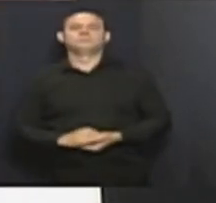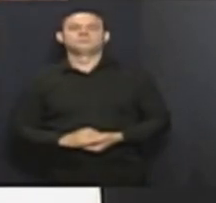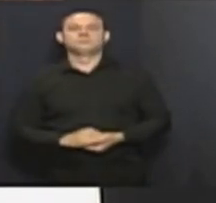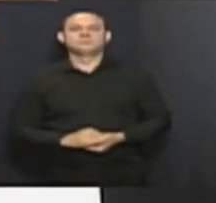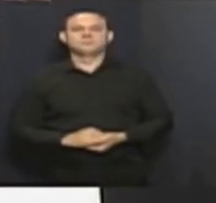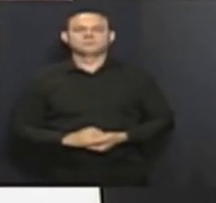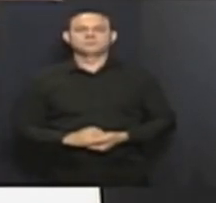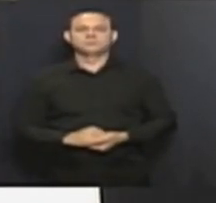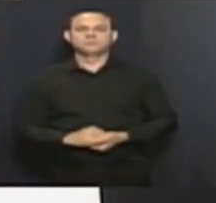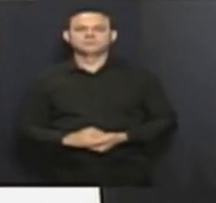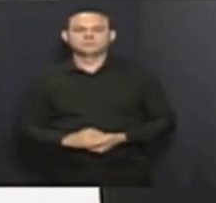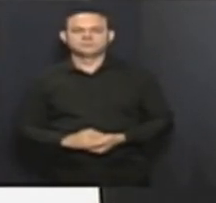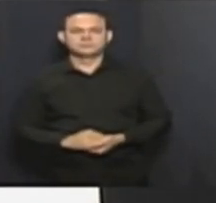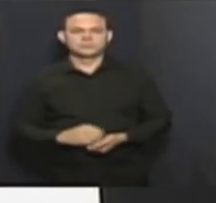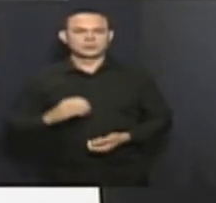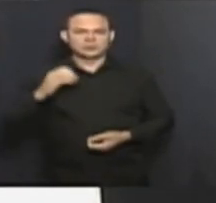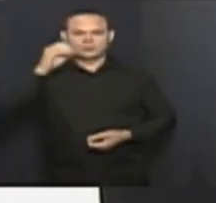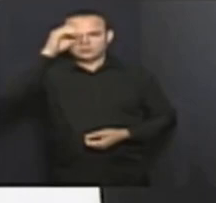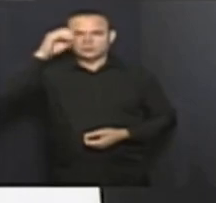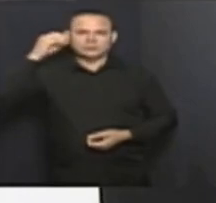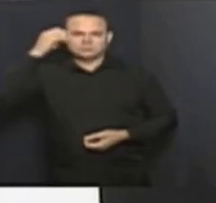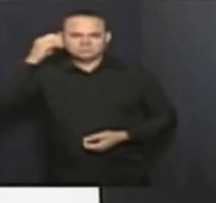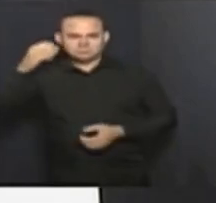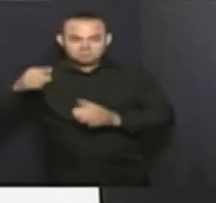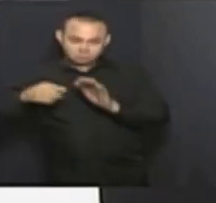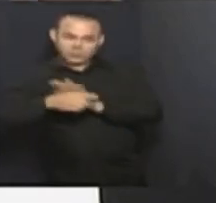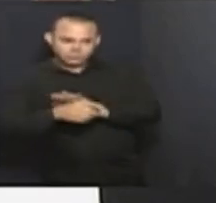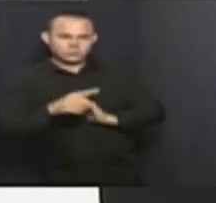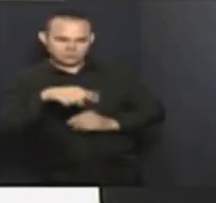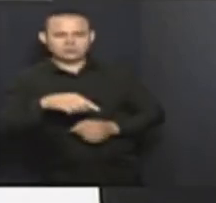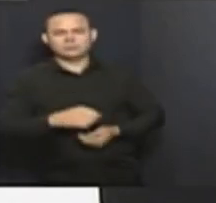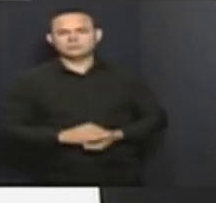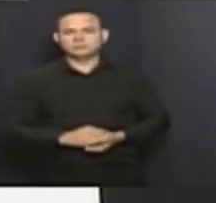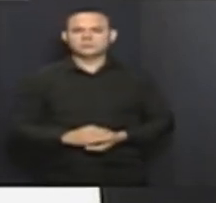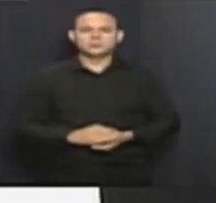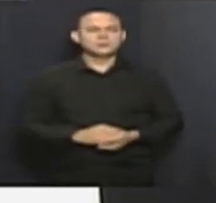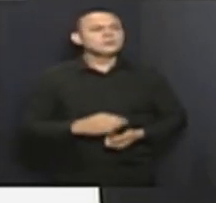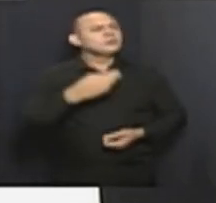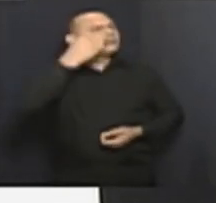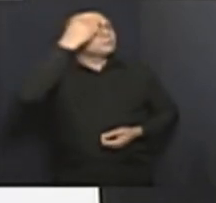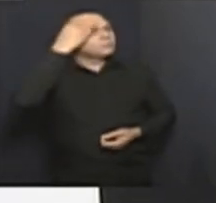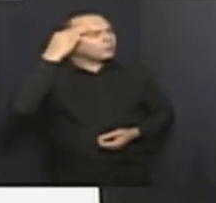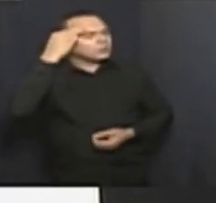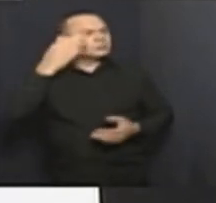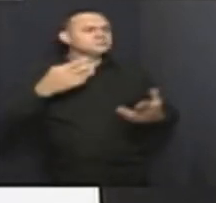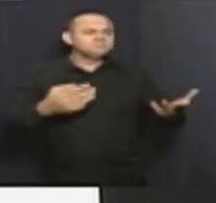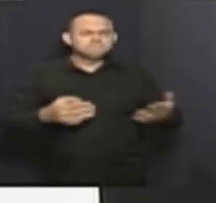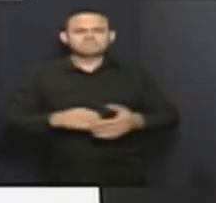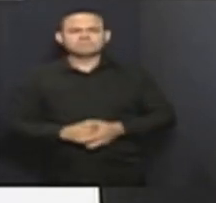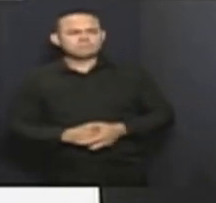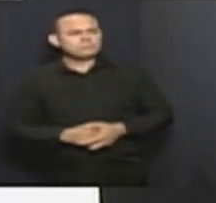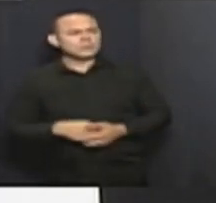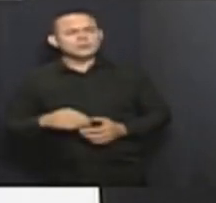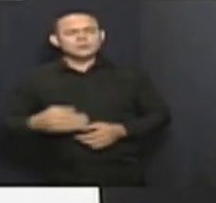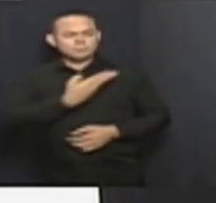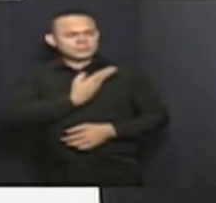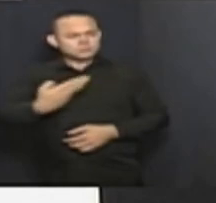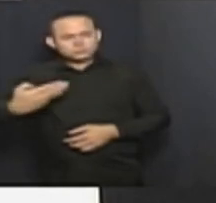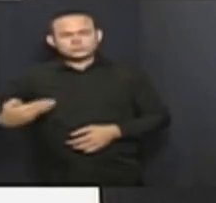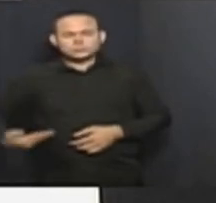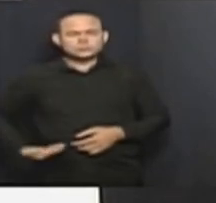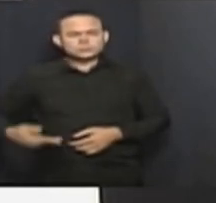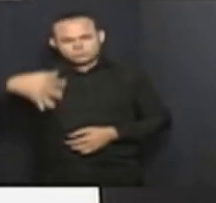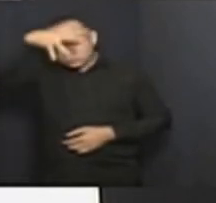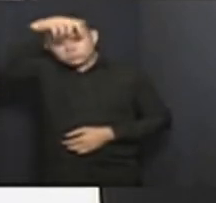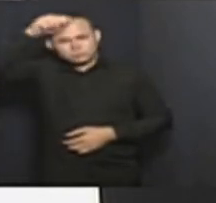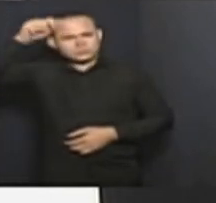é sim um bom jogo moc o mato grosso do sul já citei aqui tem 118 mil